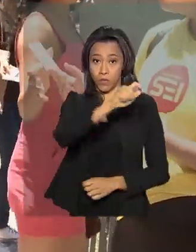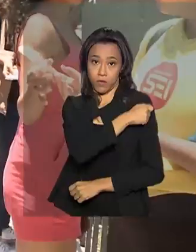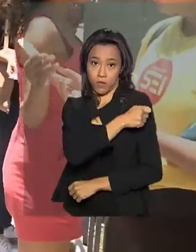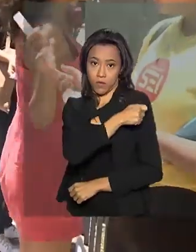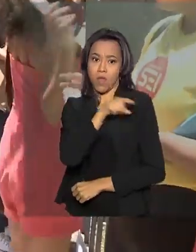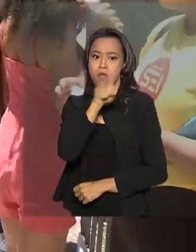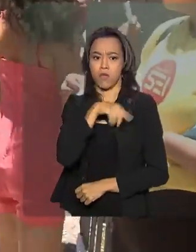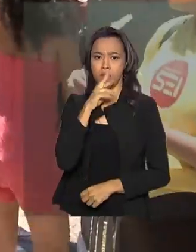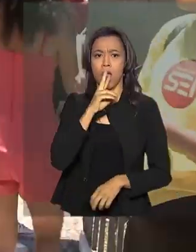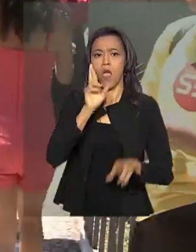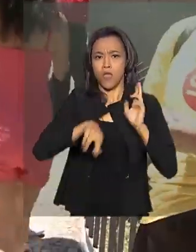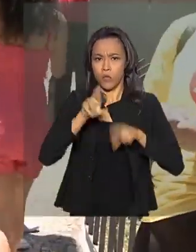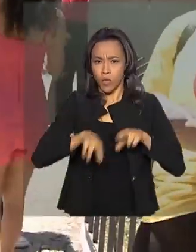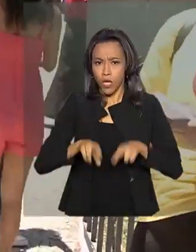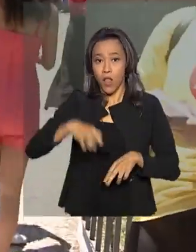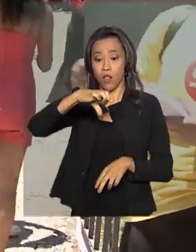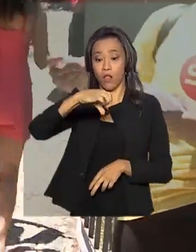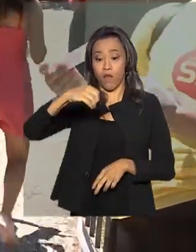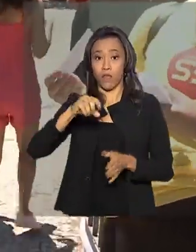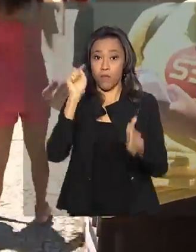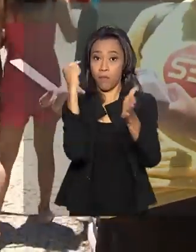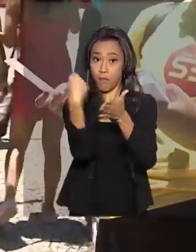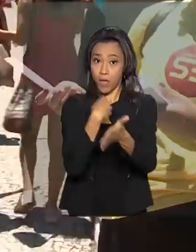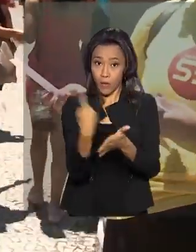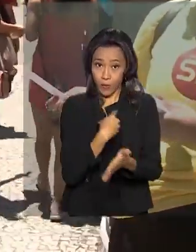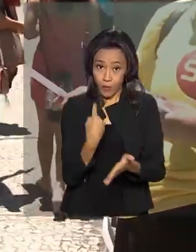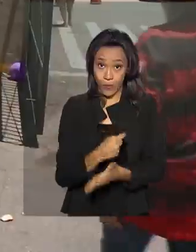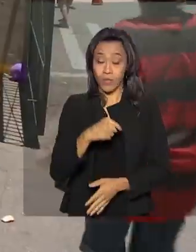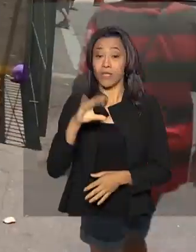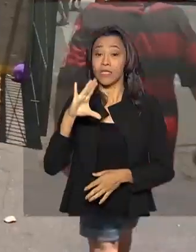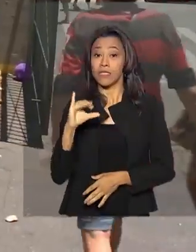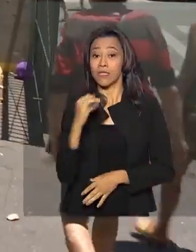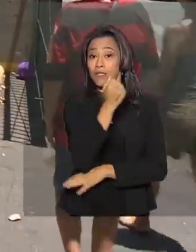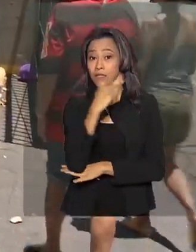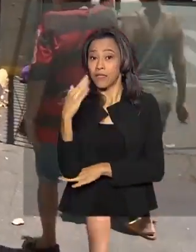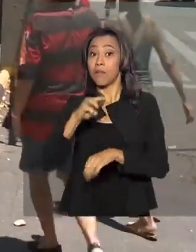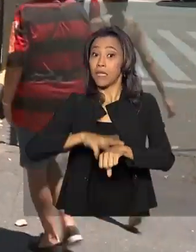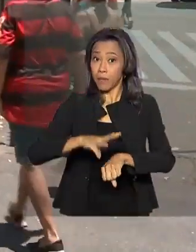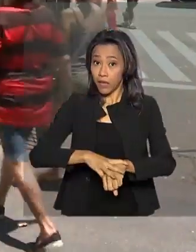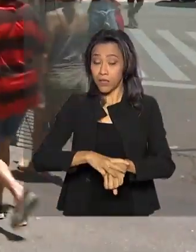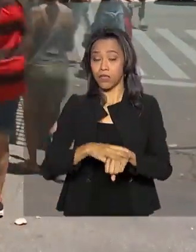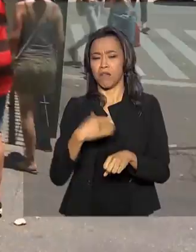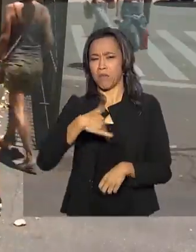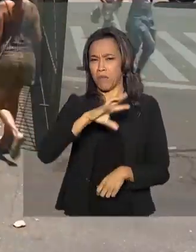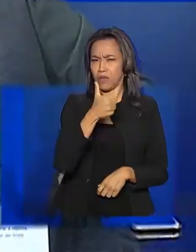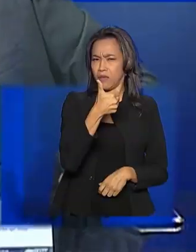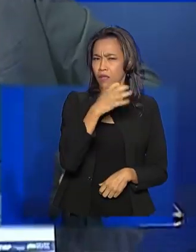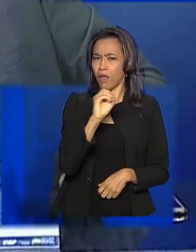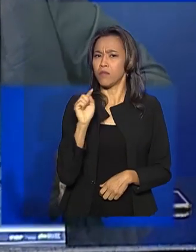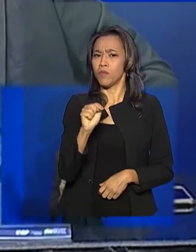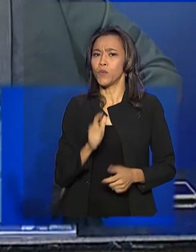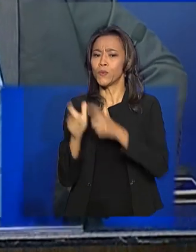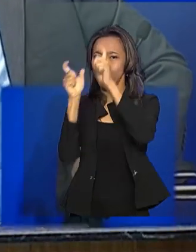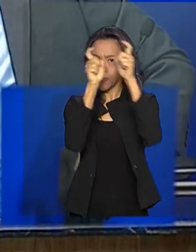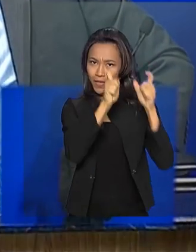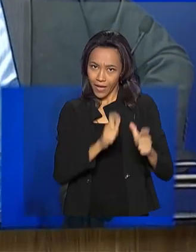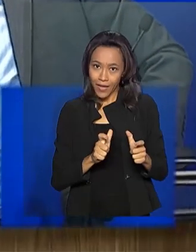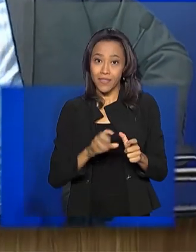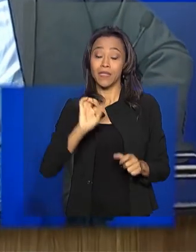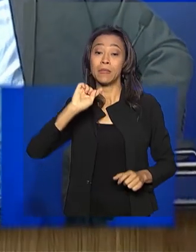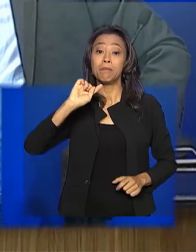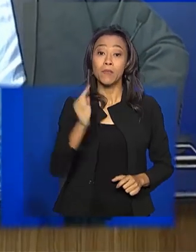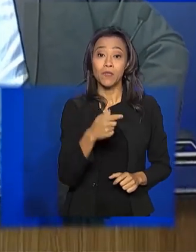Eles responderam a 90 questões de ciências da natureza e matemática, em mais de 10 mil locais, em 1.700